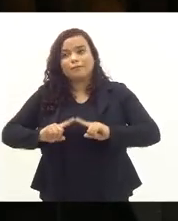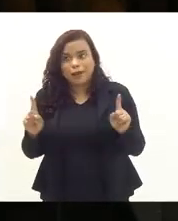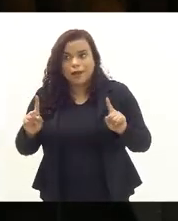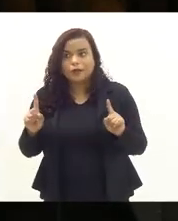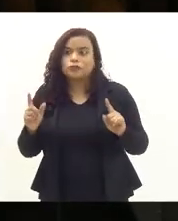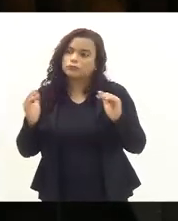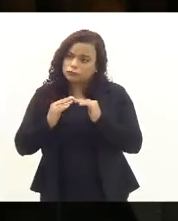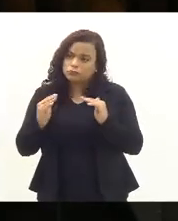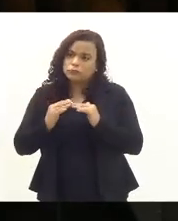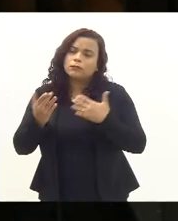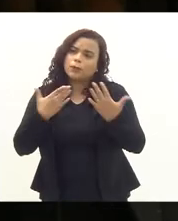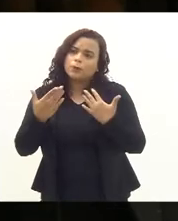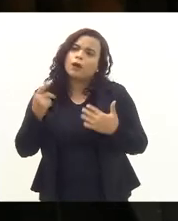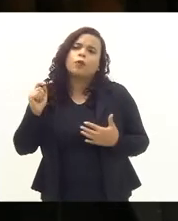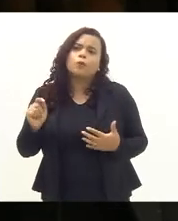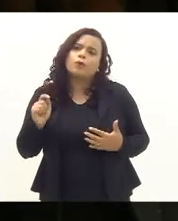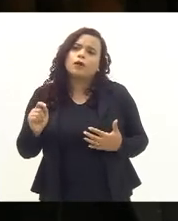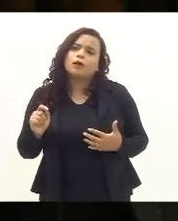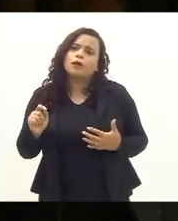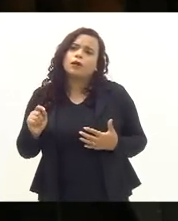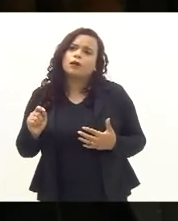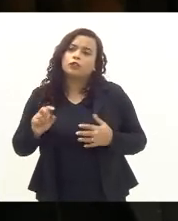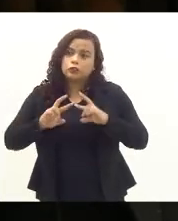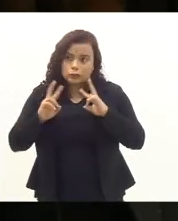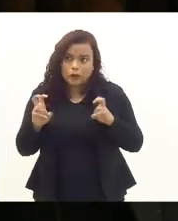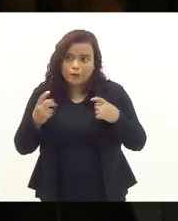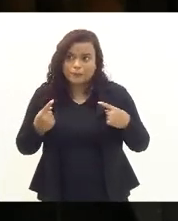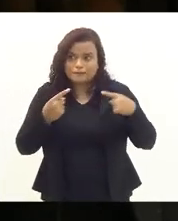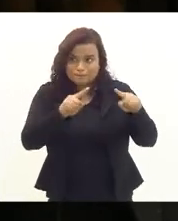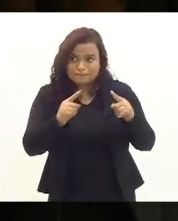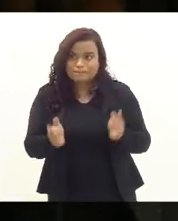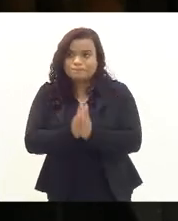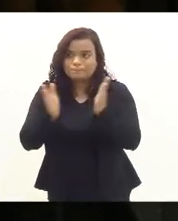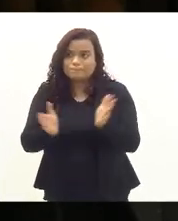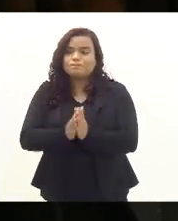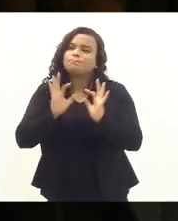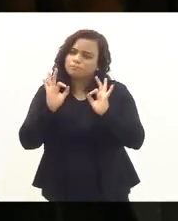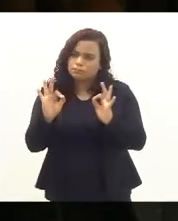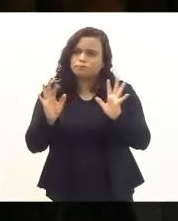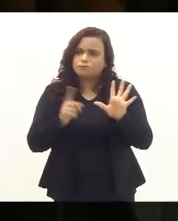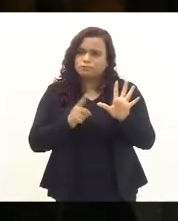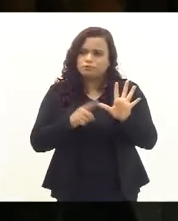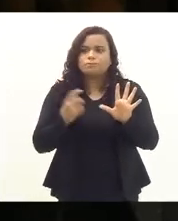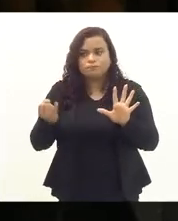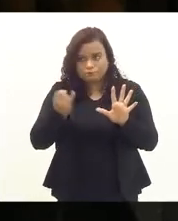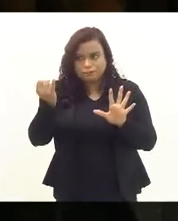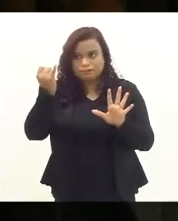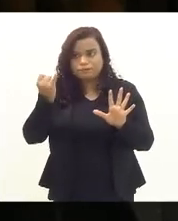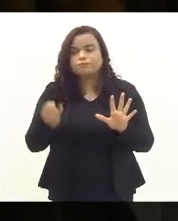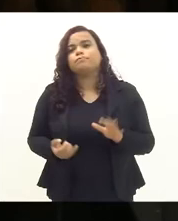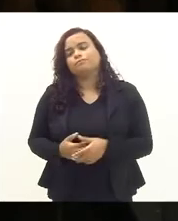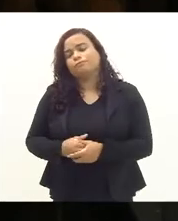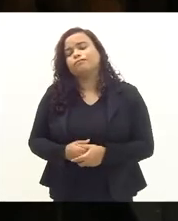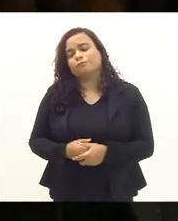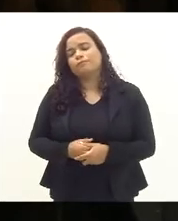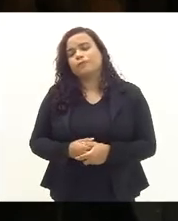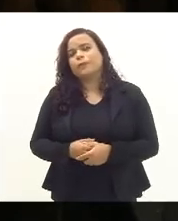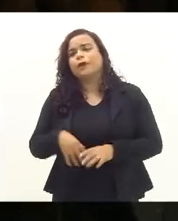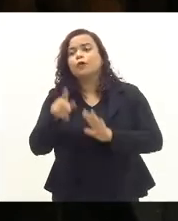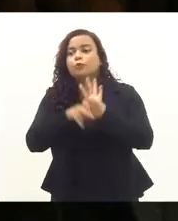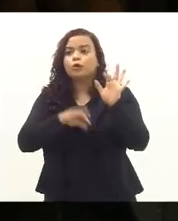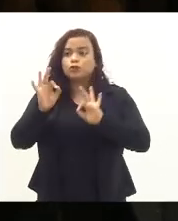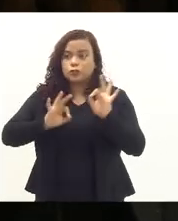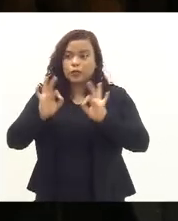concordar vamos com eixo de enfrentamento a presença a pobreza o que que é o